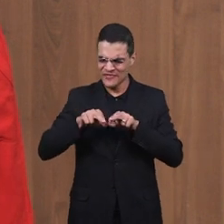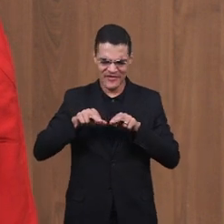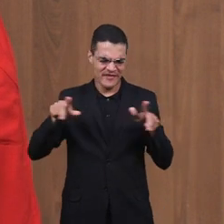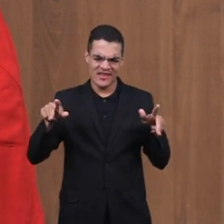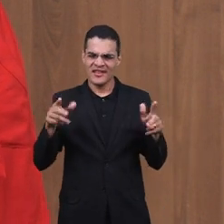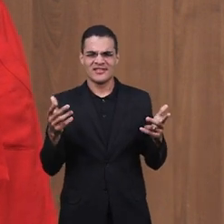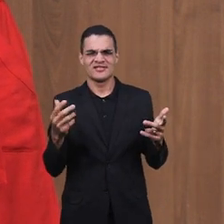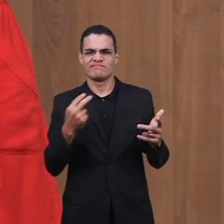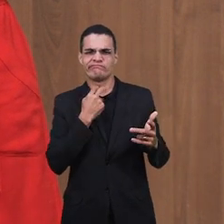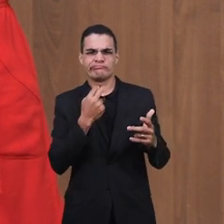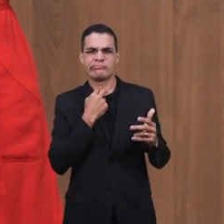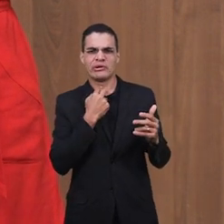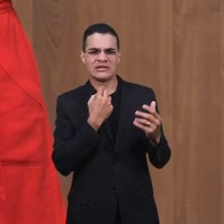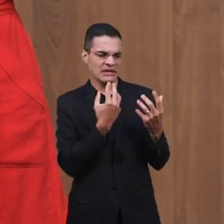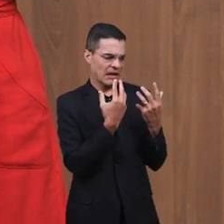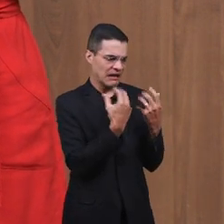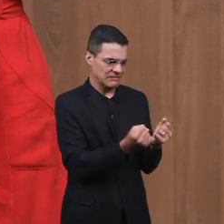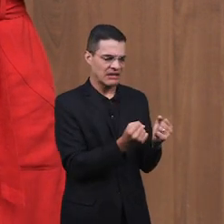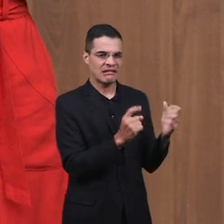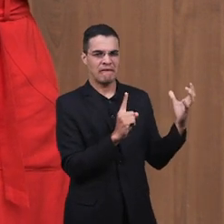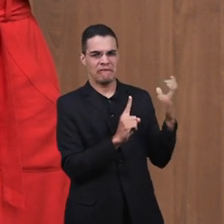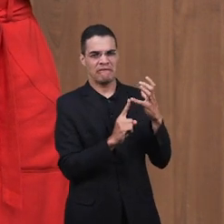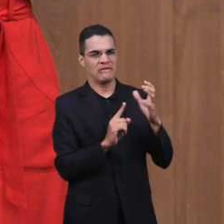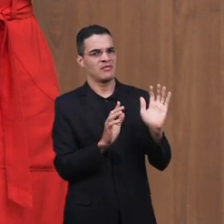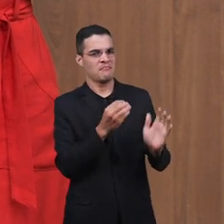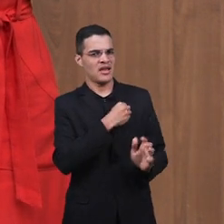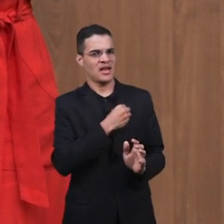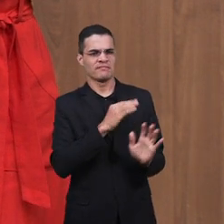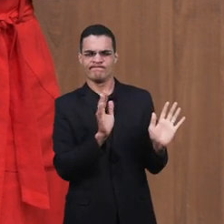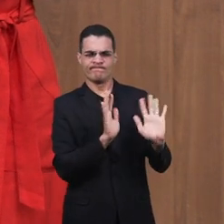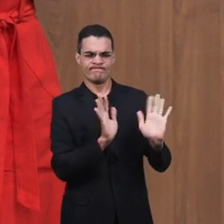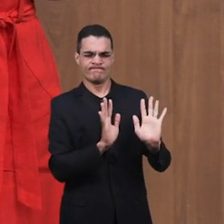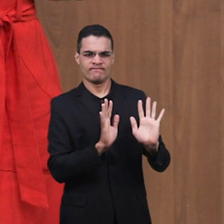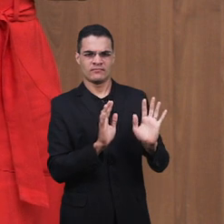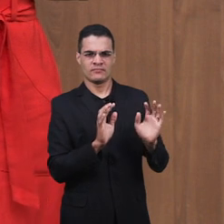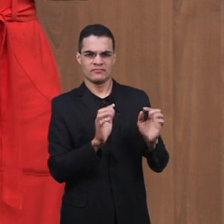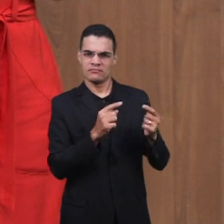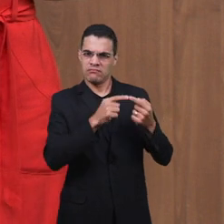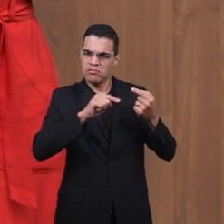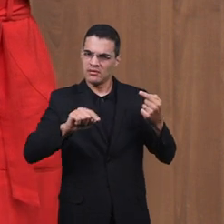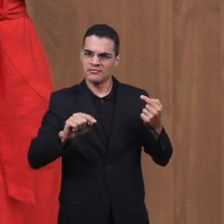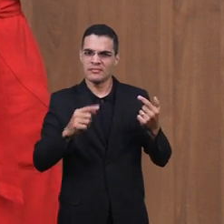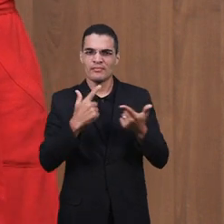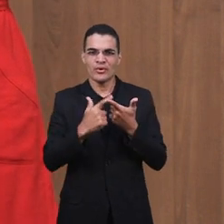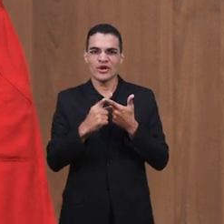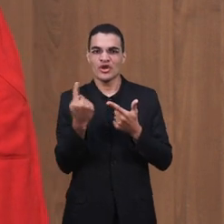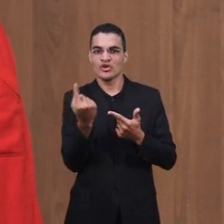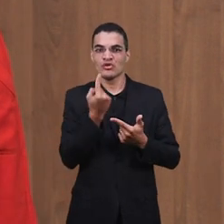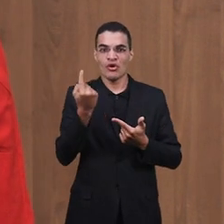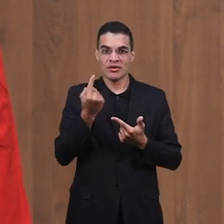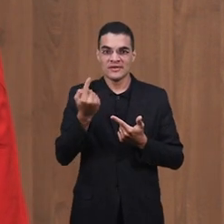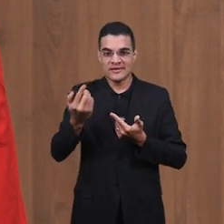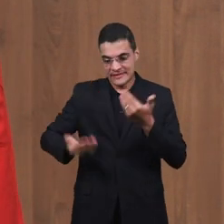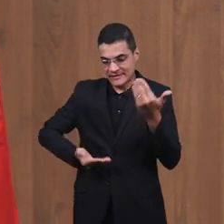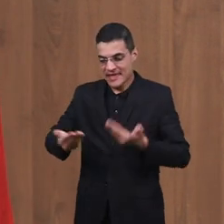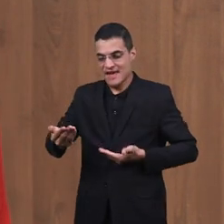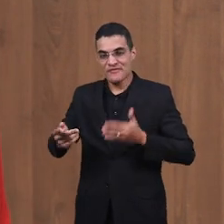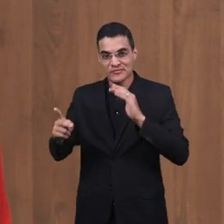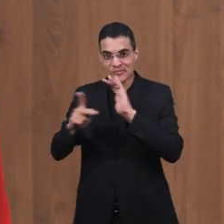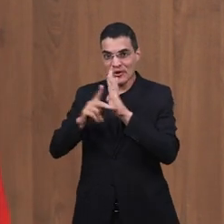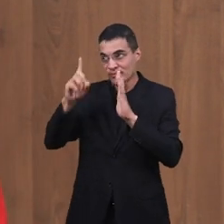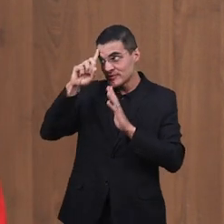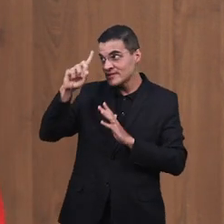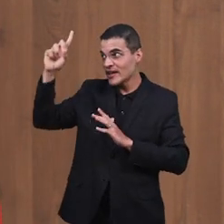Não podemos concordar com o pecado, porque servimos a um Deus que é